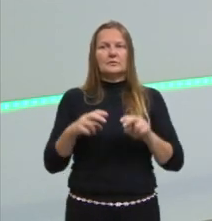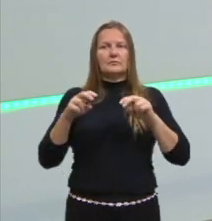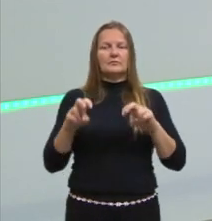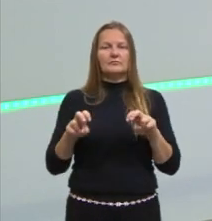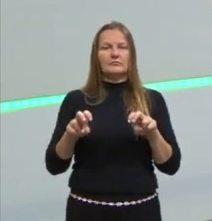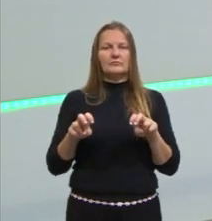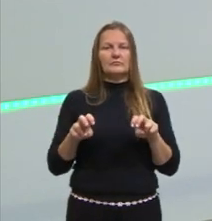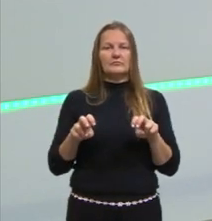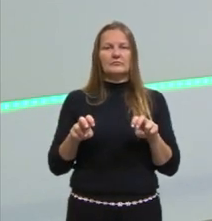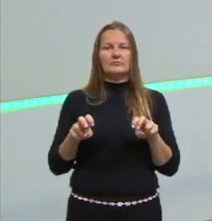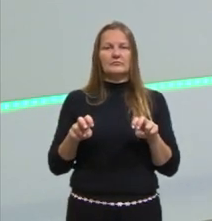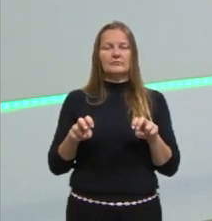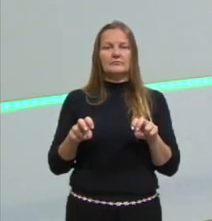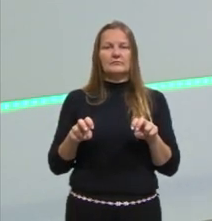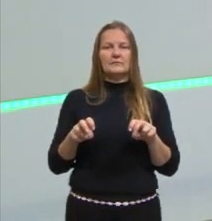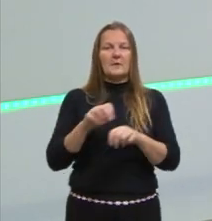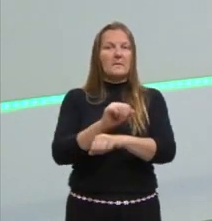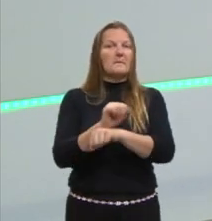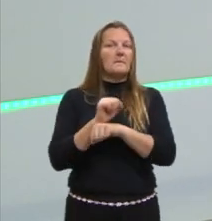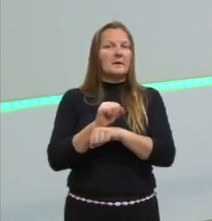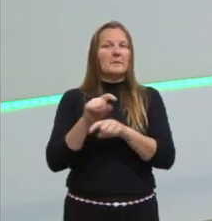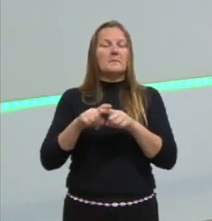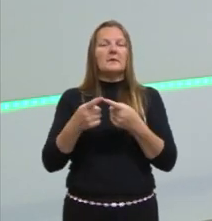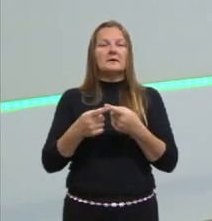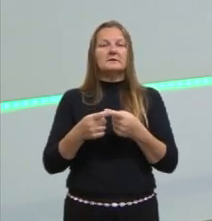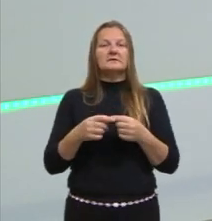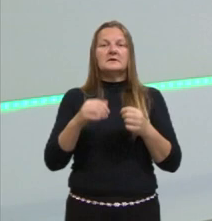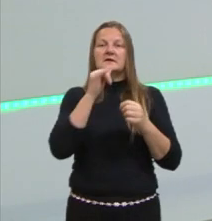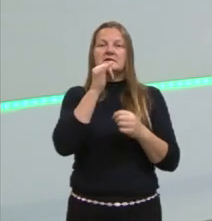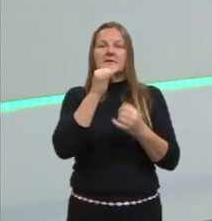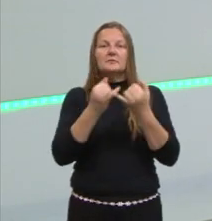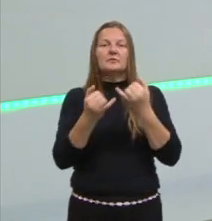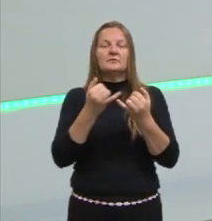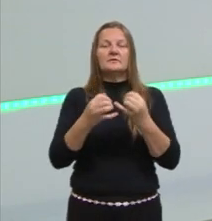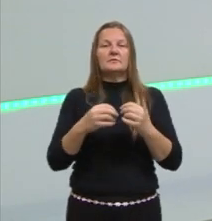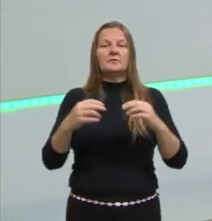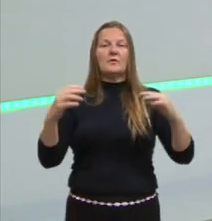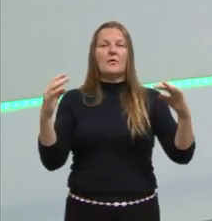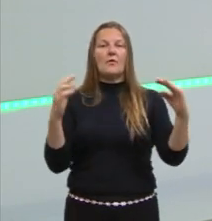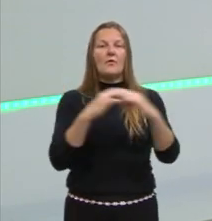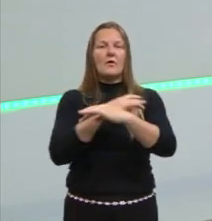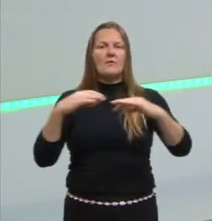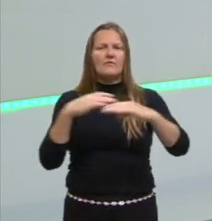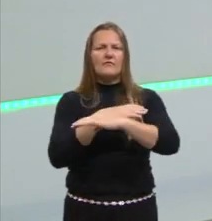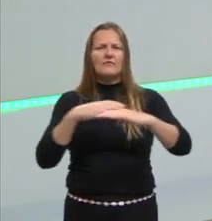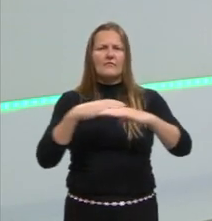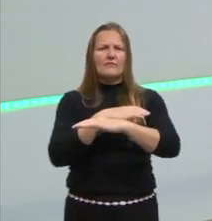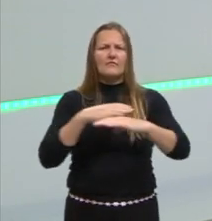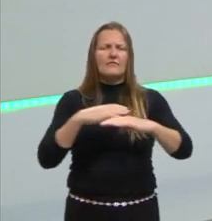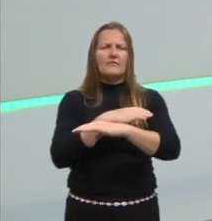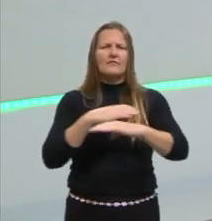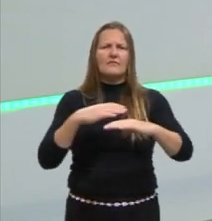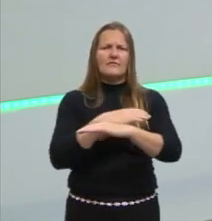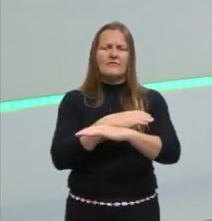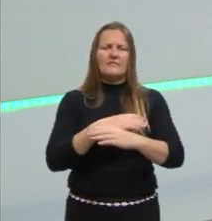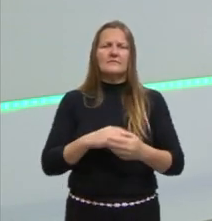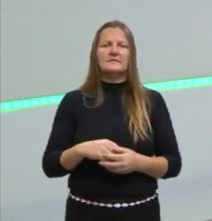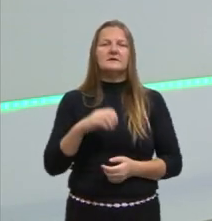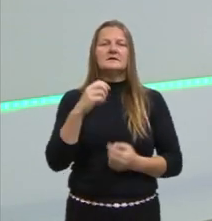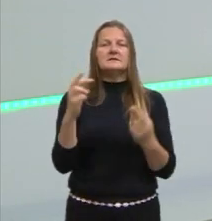tô em repouso agora Digamos que a gente está em movimento Digamos que a gente tá andando na freeway por exemplo em relação